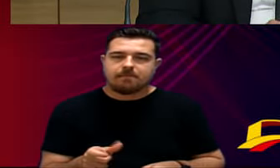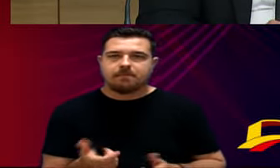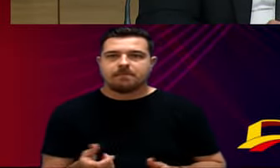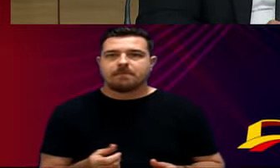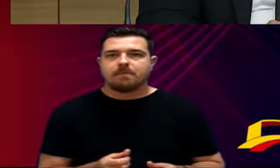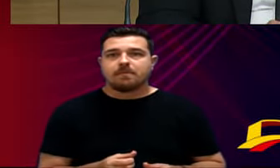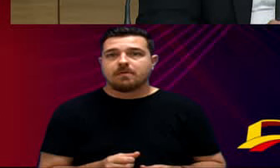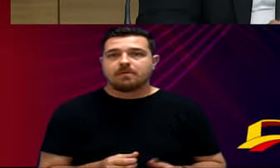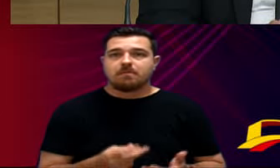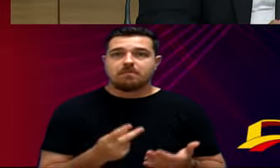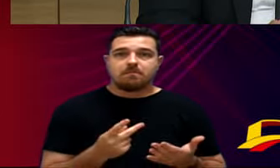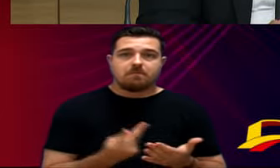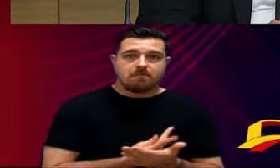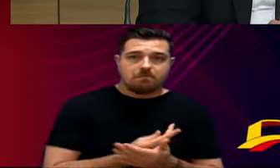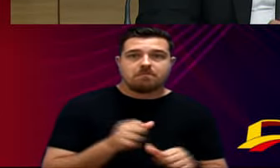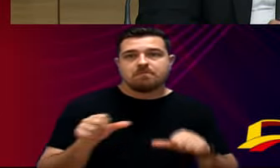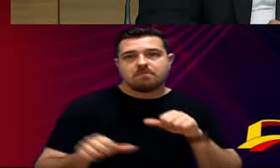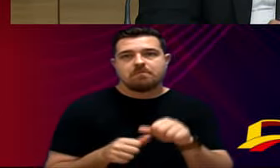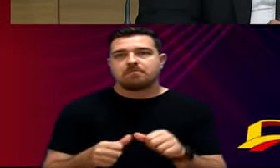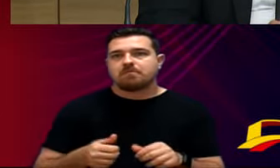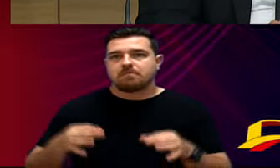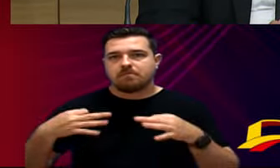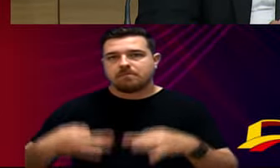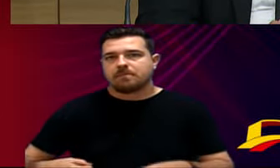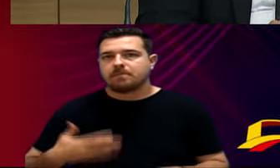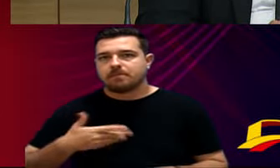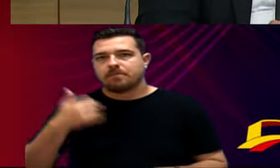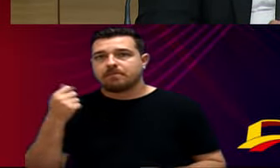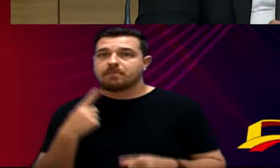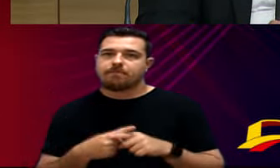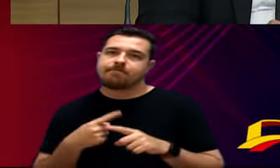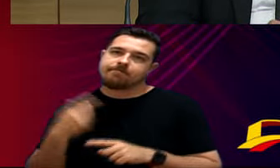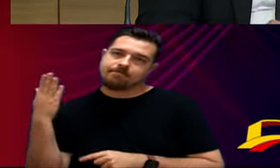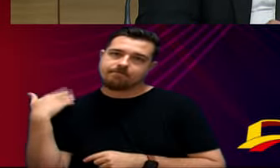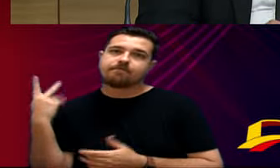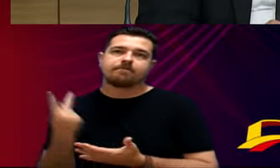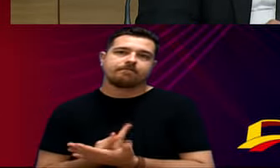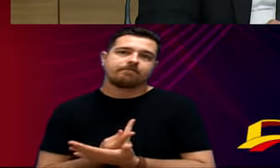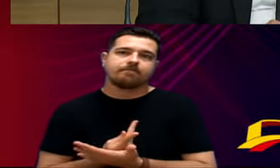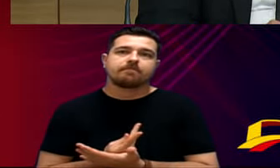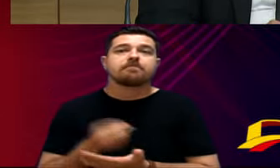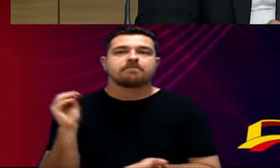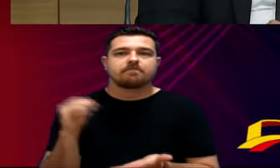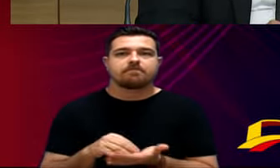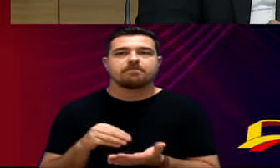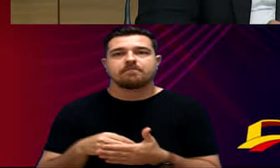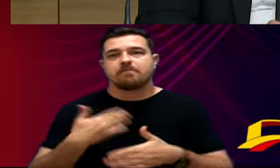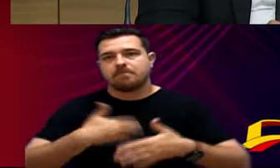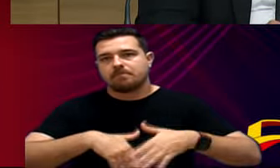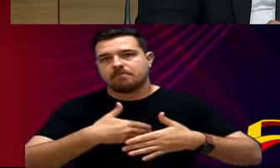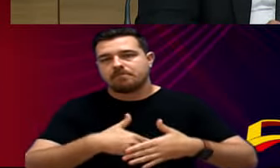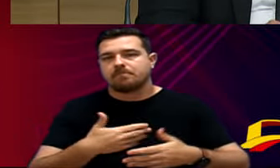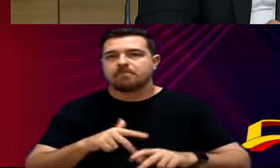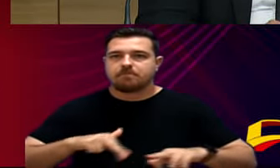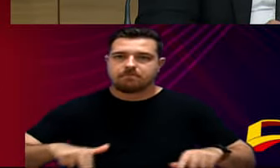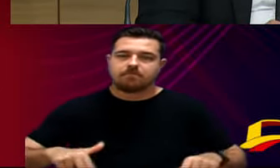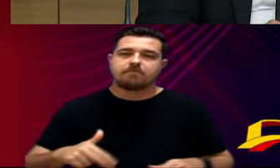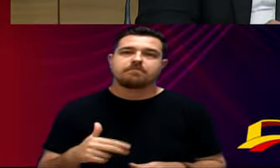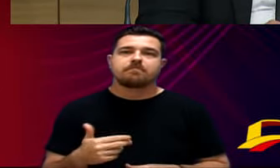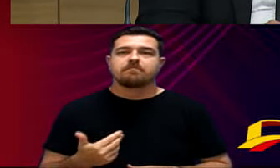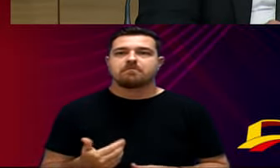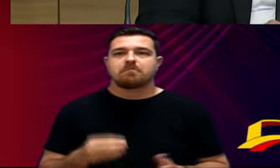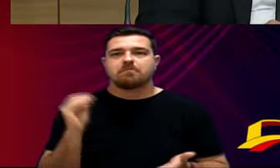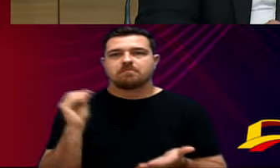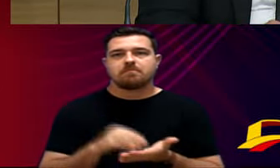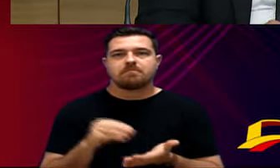eh ir o erro que aconteceu no passado né porque houve um erro né Presidente a gente teve aí os outros governos